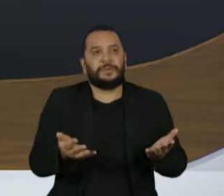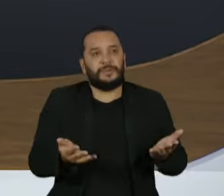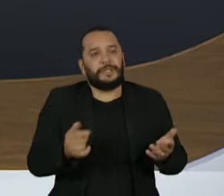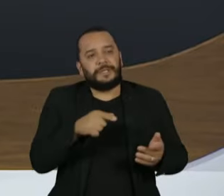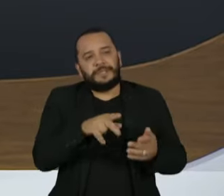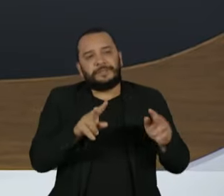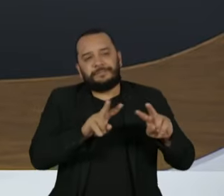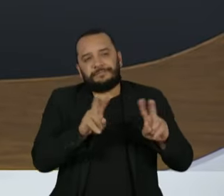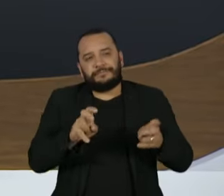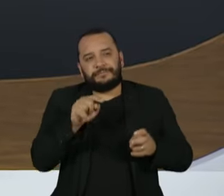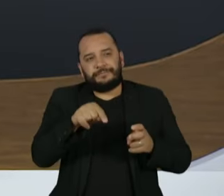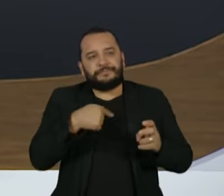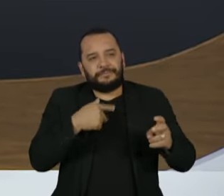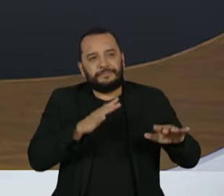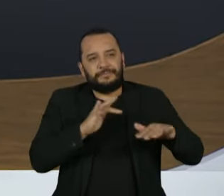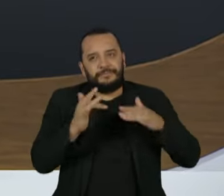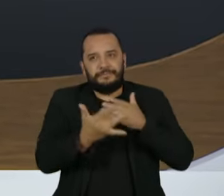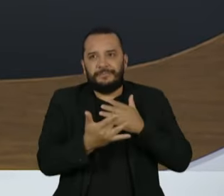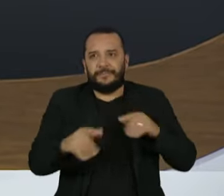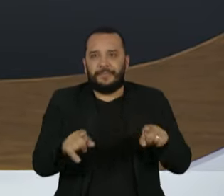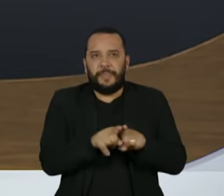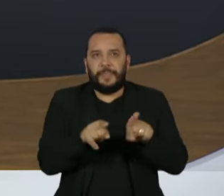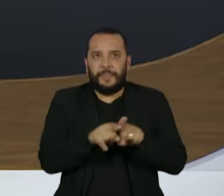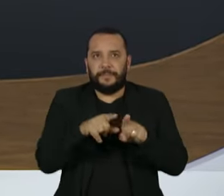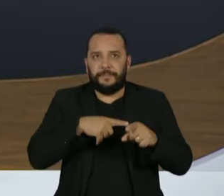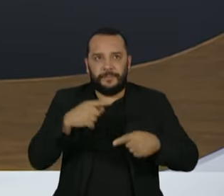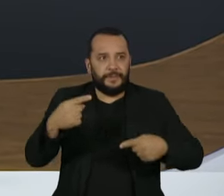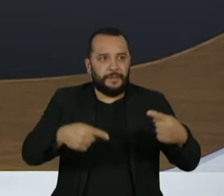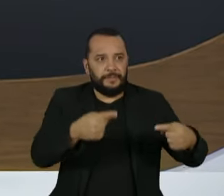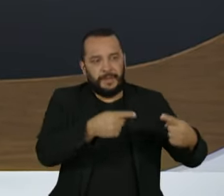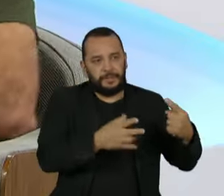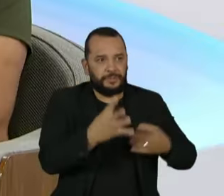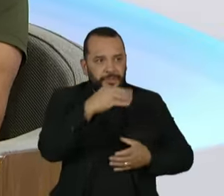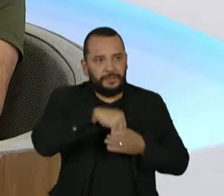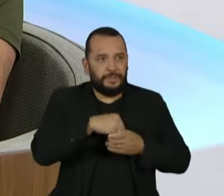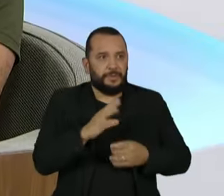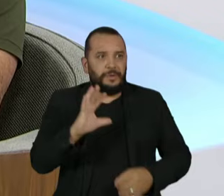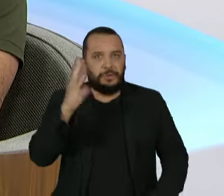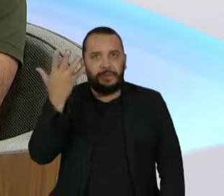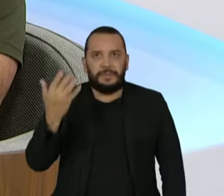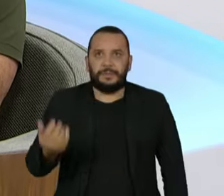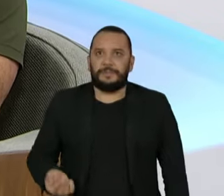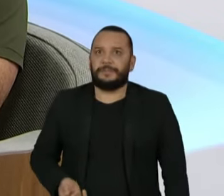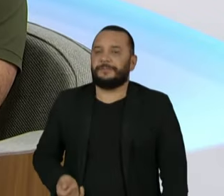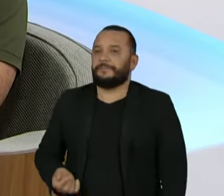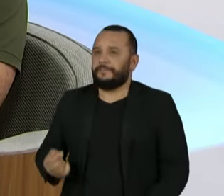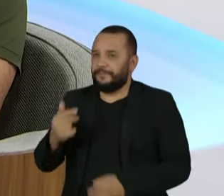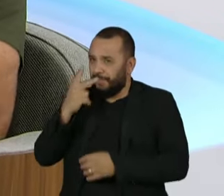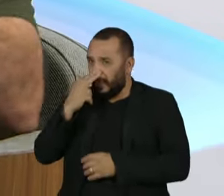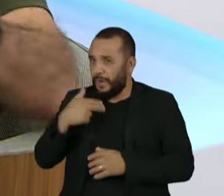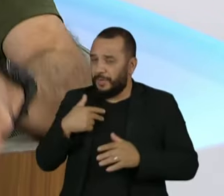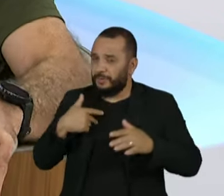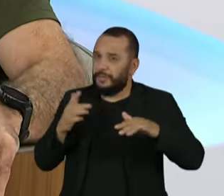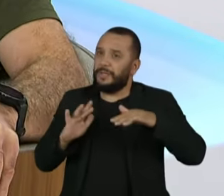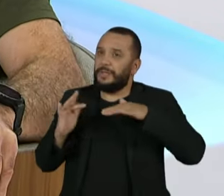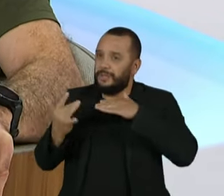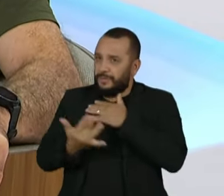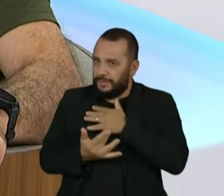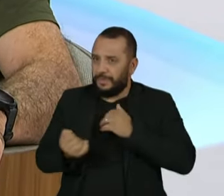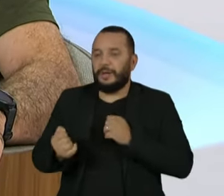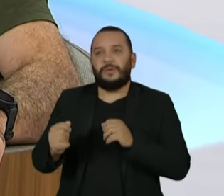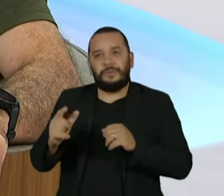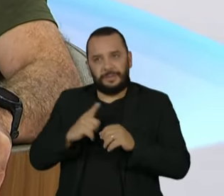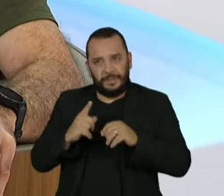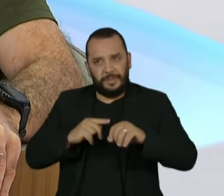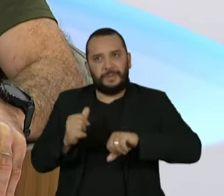questão das redes sociais e o debate gerado por ela eu acho que redes sociais estão também no ponto